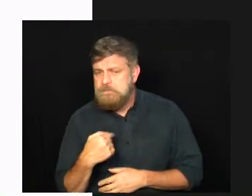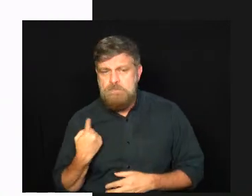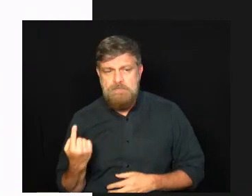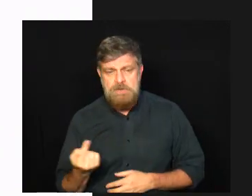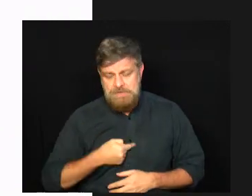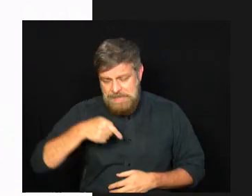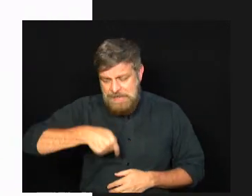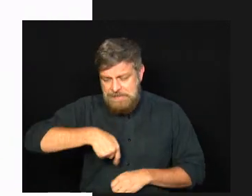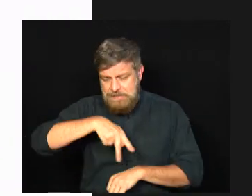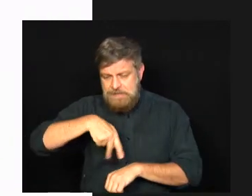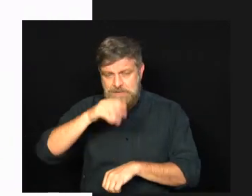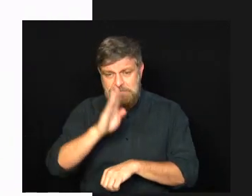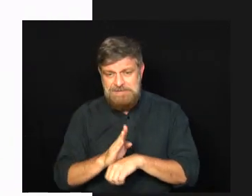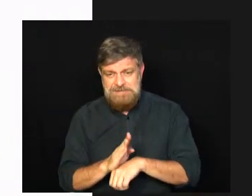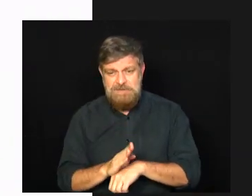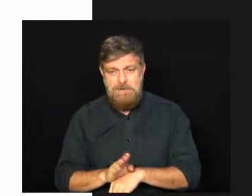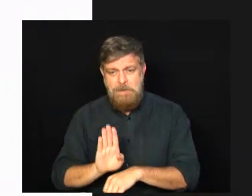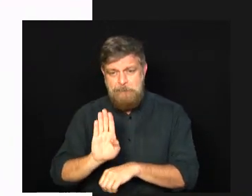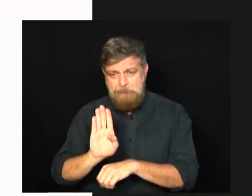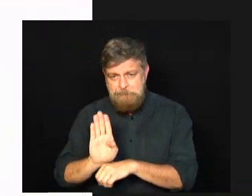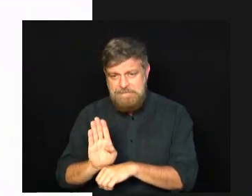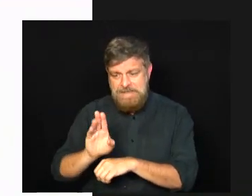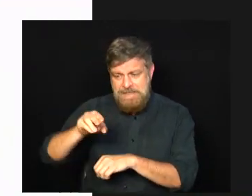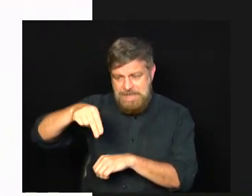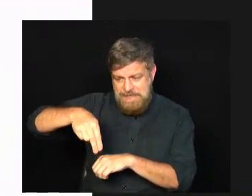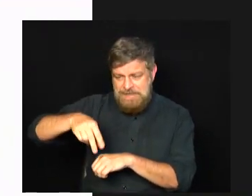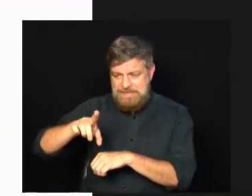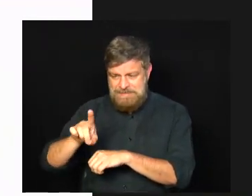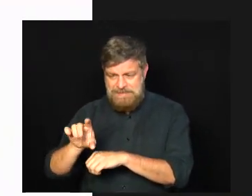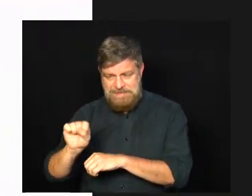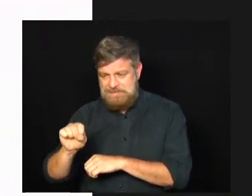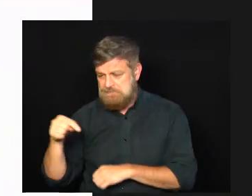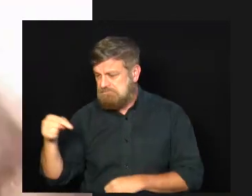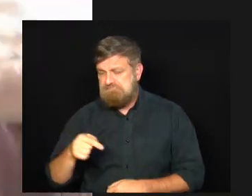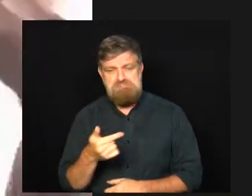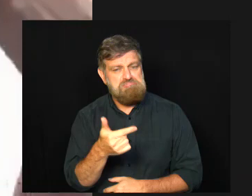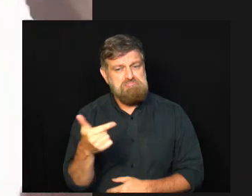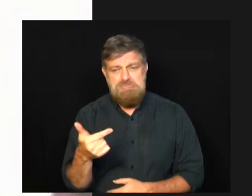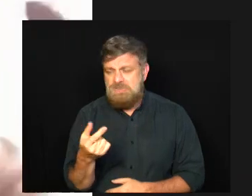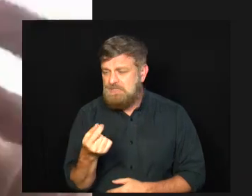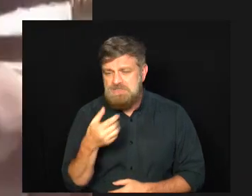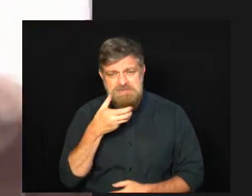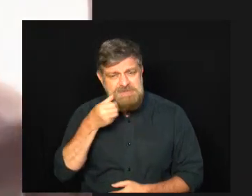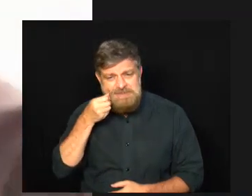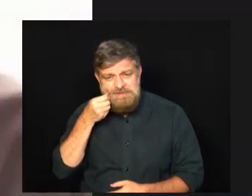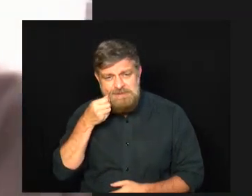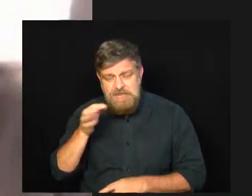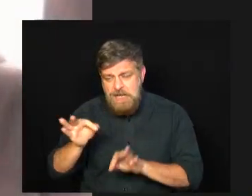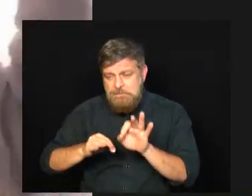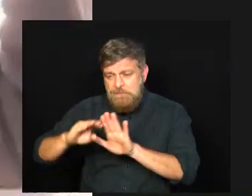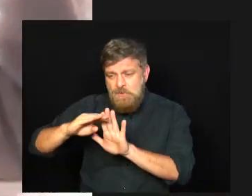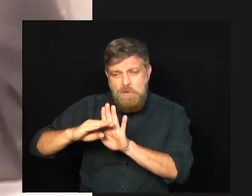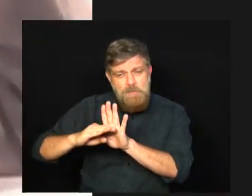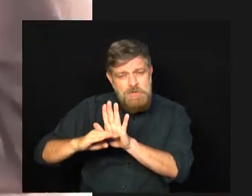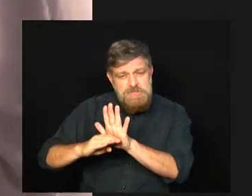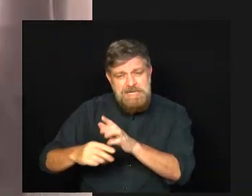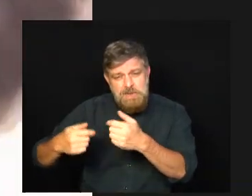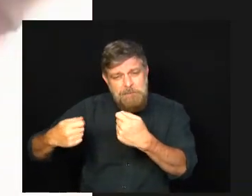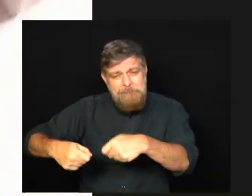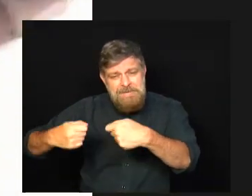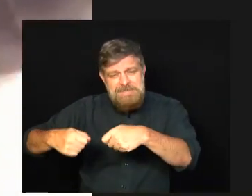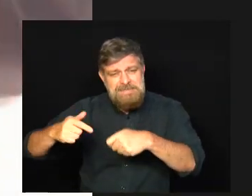BNDES, nesse nosso banco aqui. É preciso fazer projetos